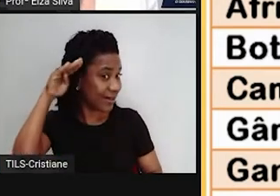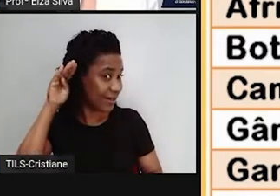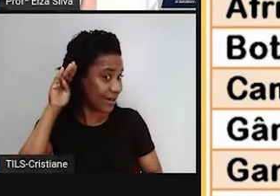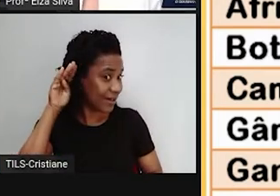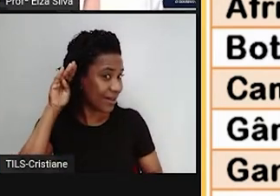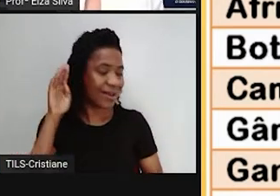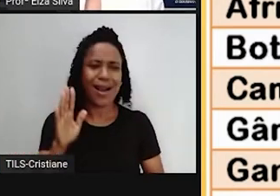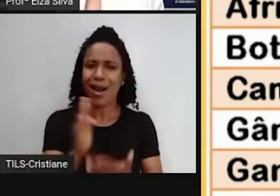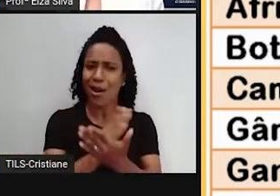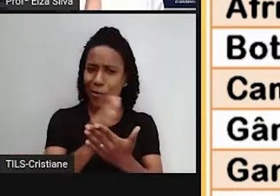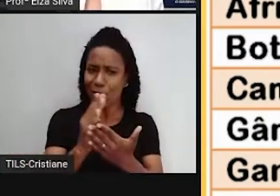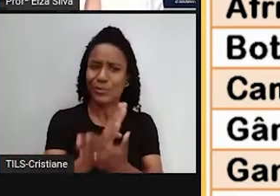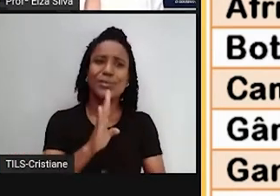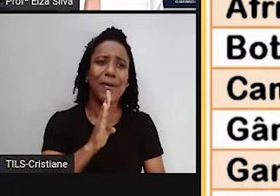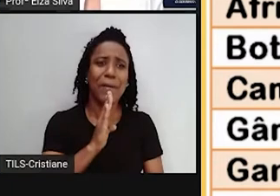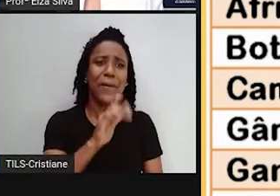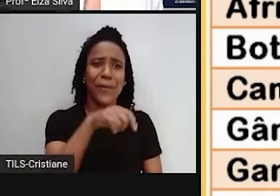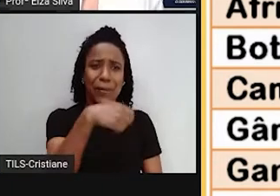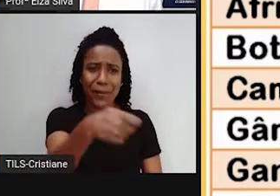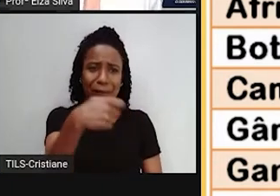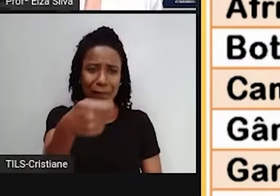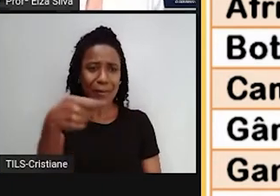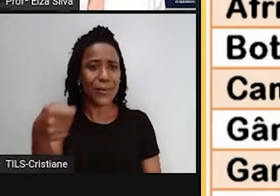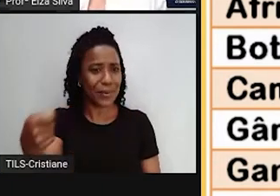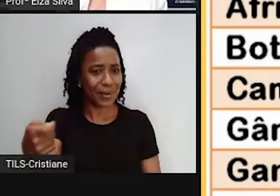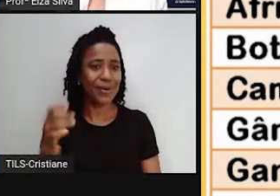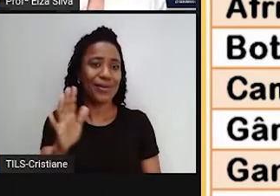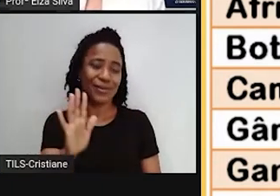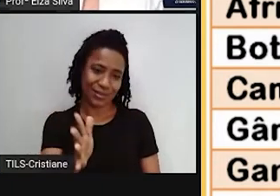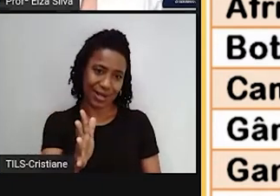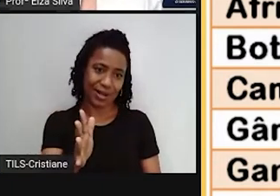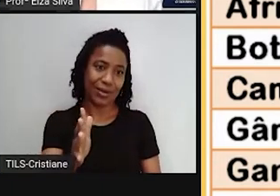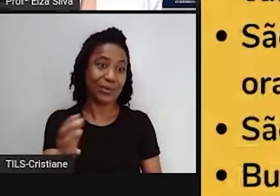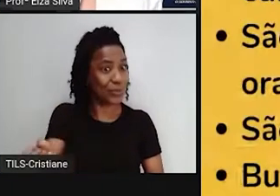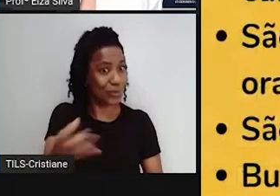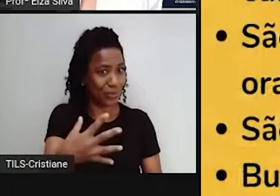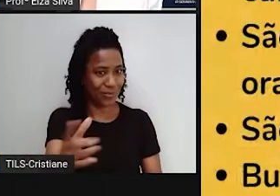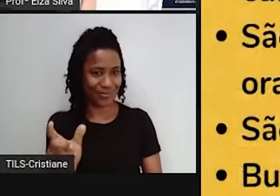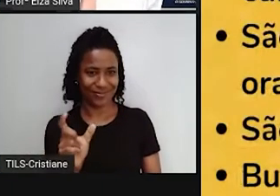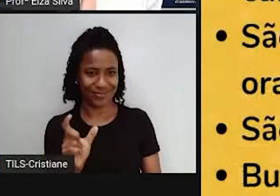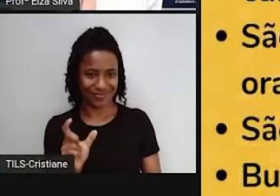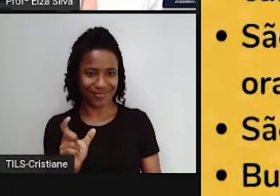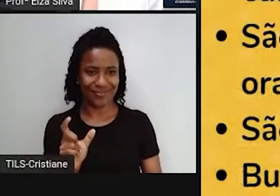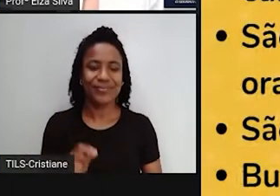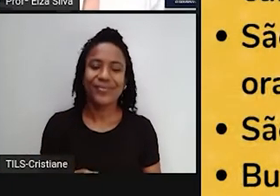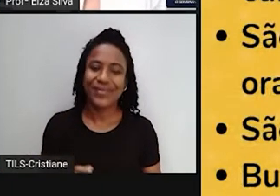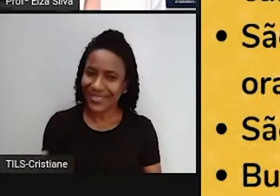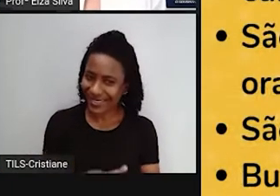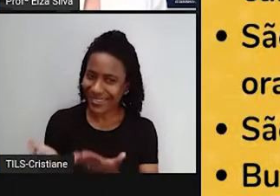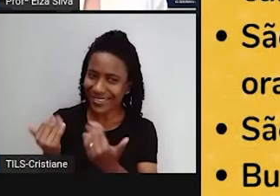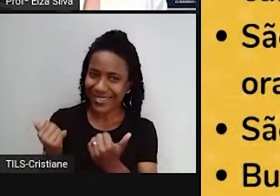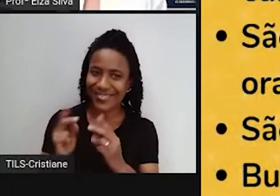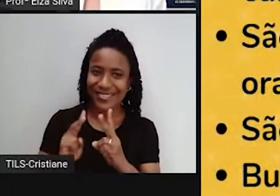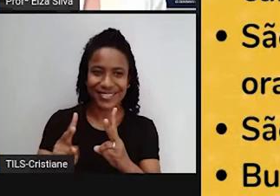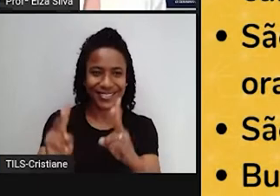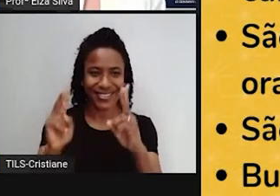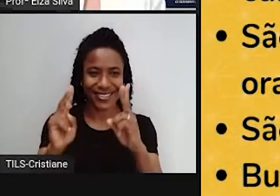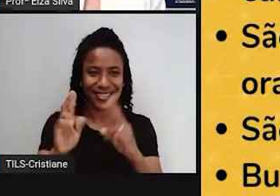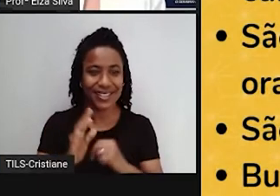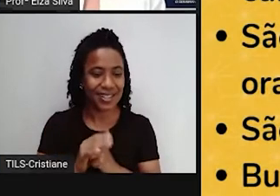hoje, não é verdade? Let's go. Vamos lá. E os provérbios,